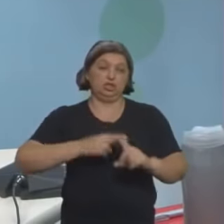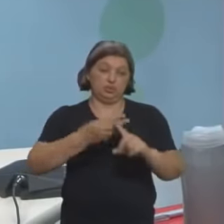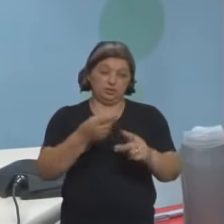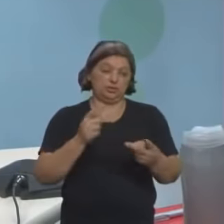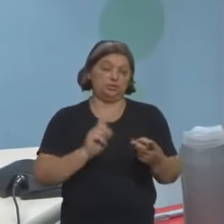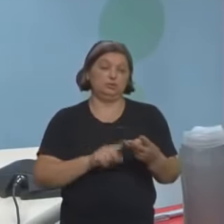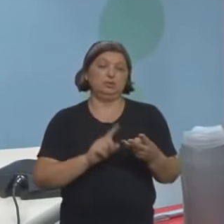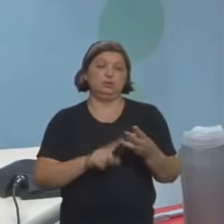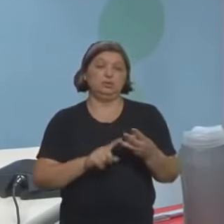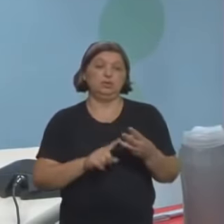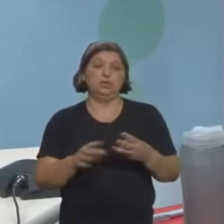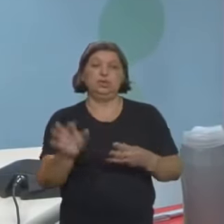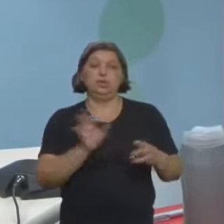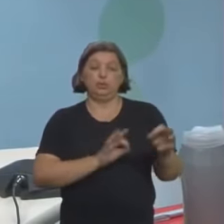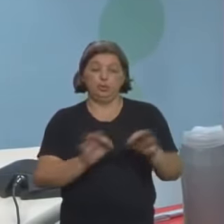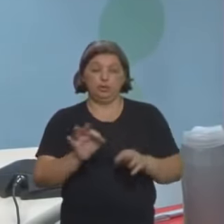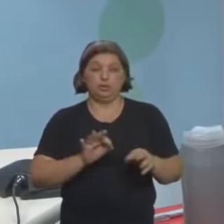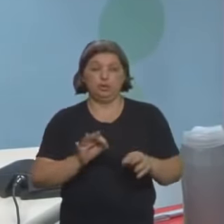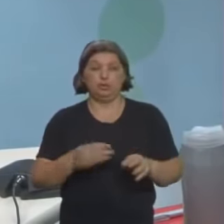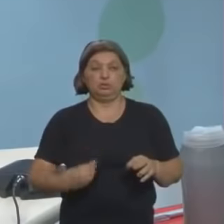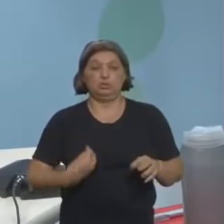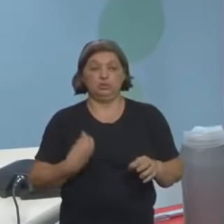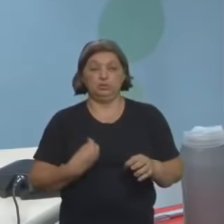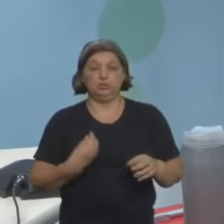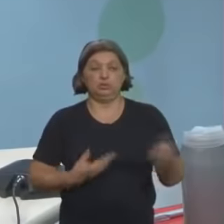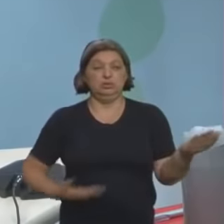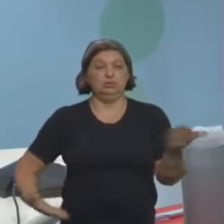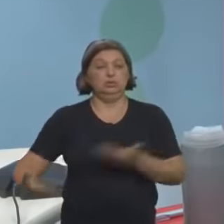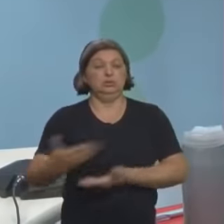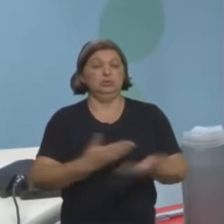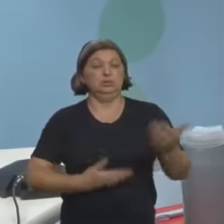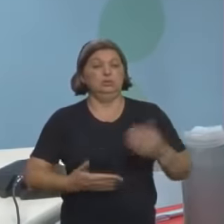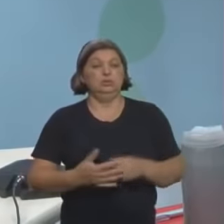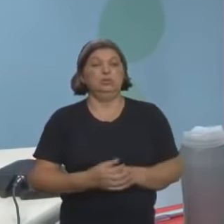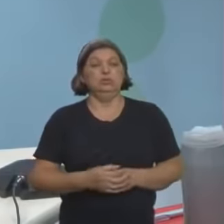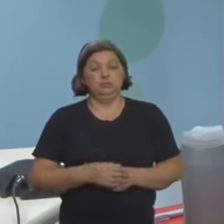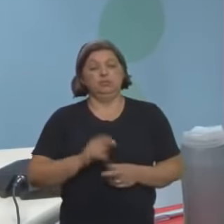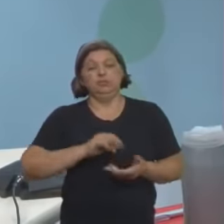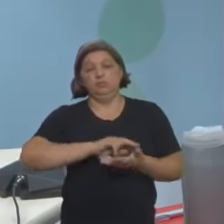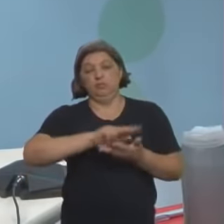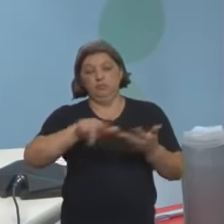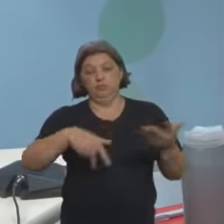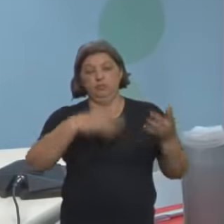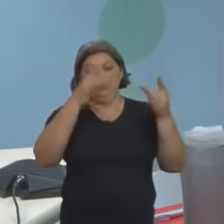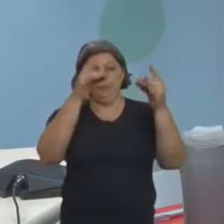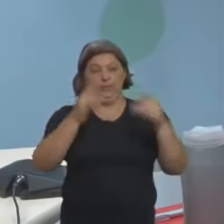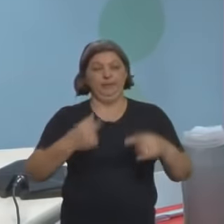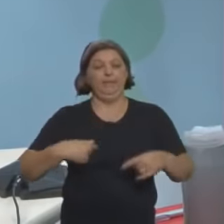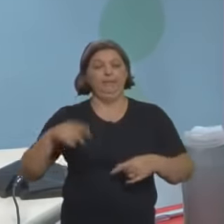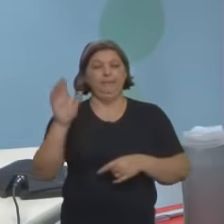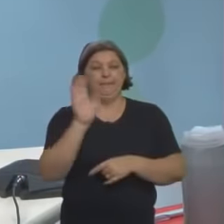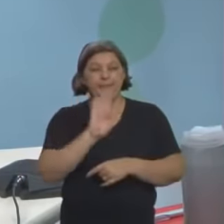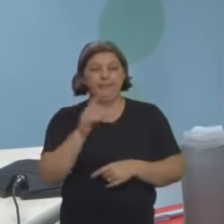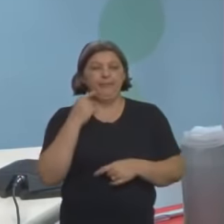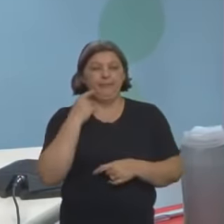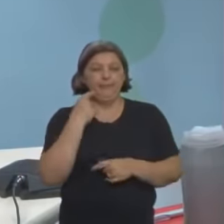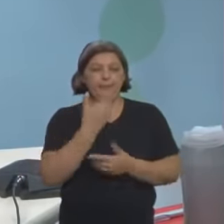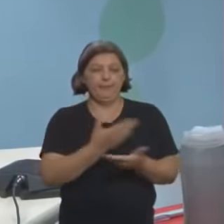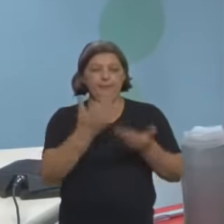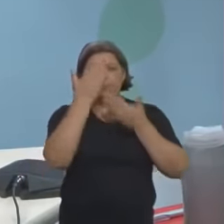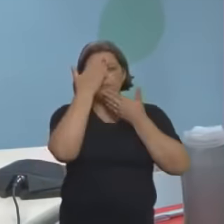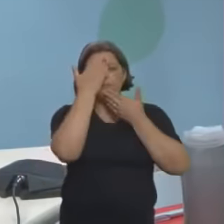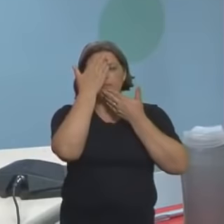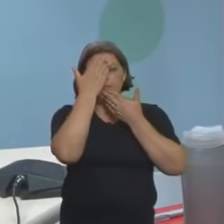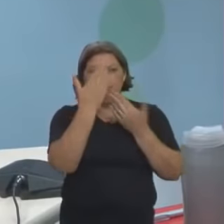e também do nosso projeto de convivência. Então, a gente vai ter muita coisa ainda para falar. Eu vou aqui me despedindo de todos e todas, agradecendo